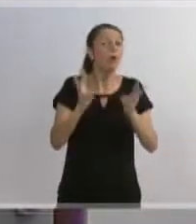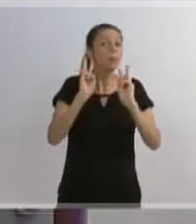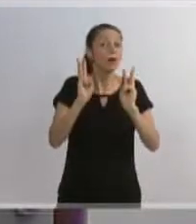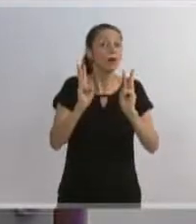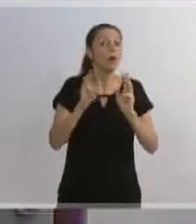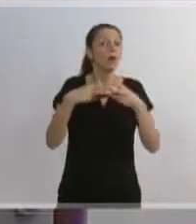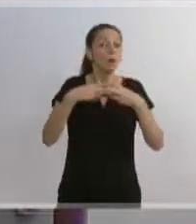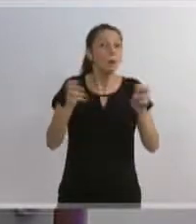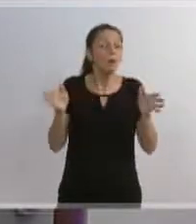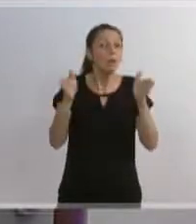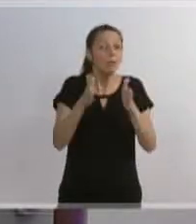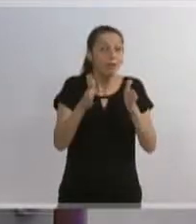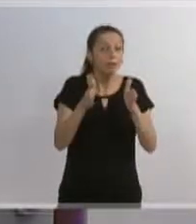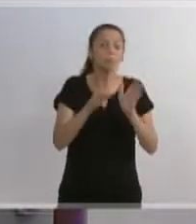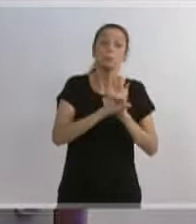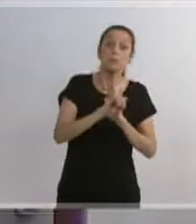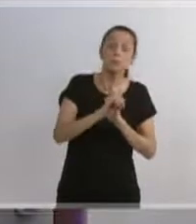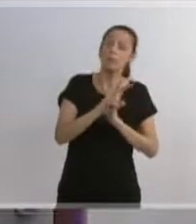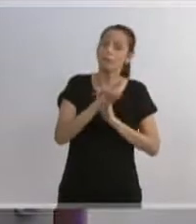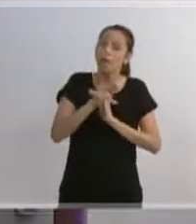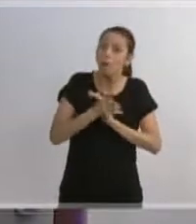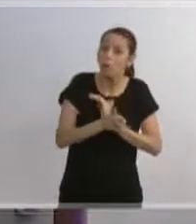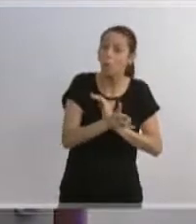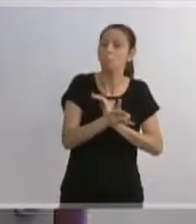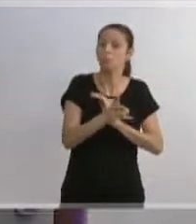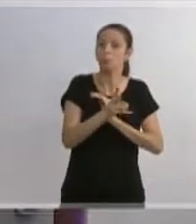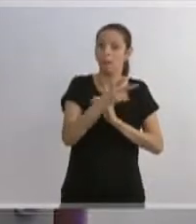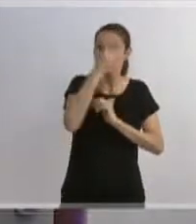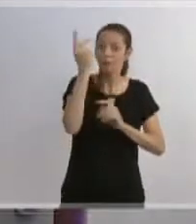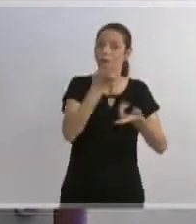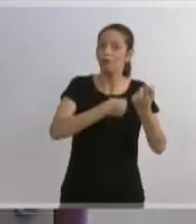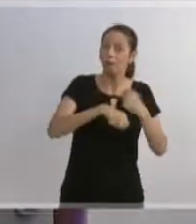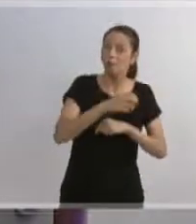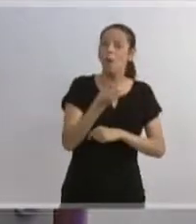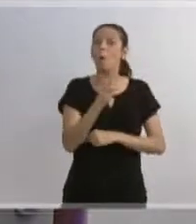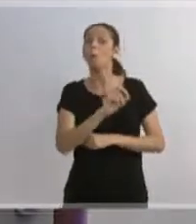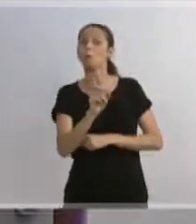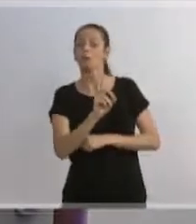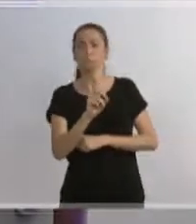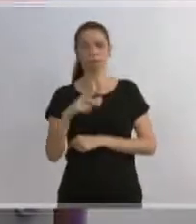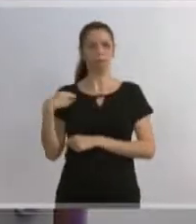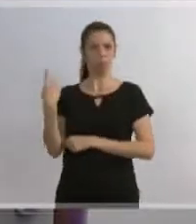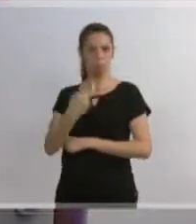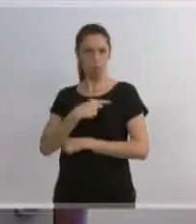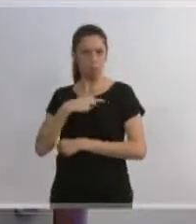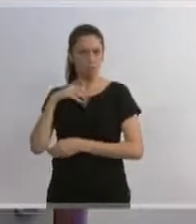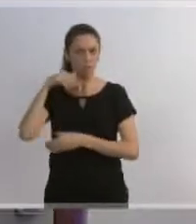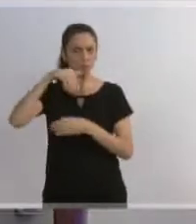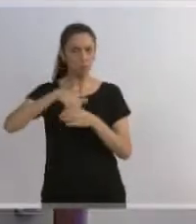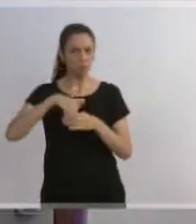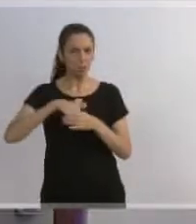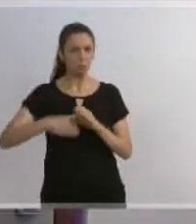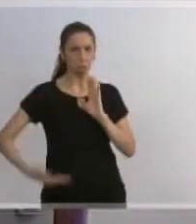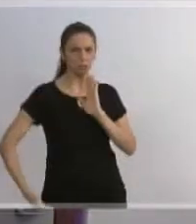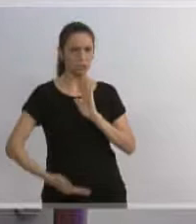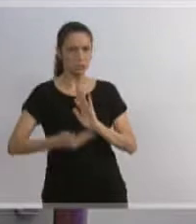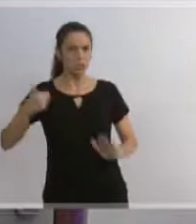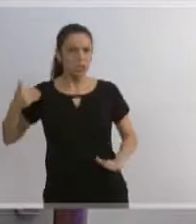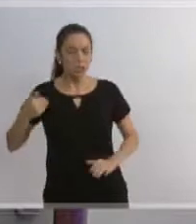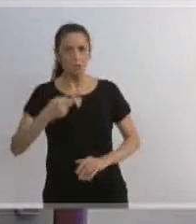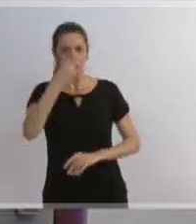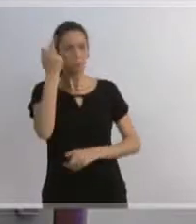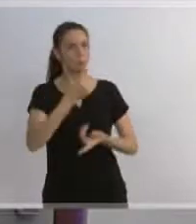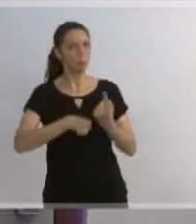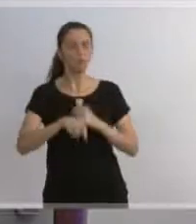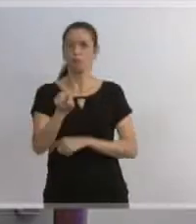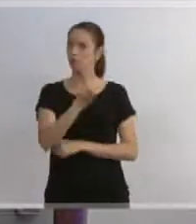dizer, a manutenção do cobrador. Ninguém aqui votou em nenhum momento a extensão dos cobradores. Em nenhum momento